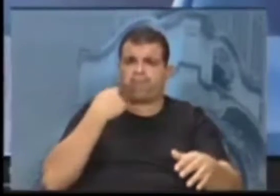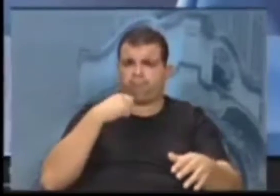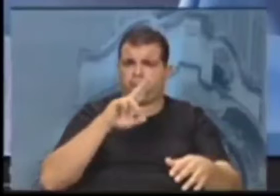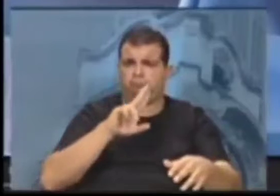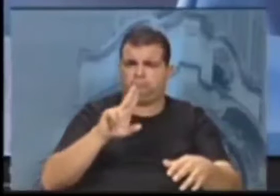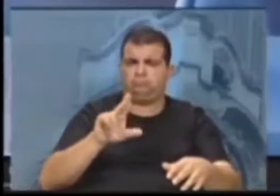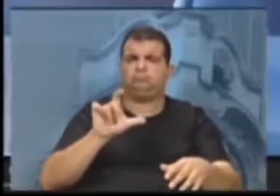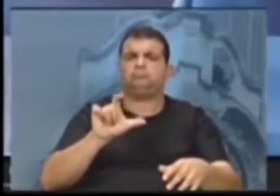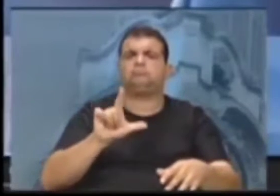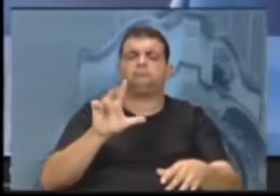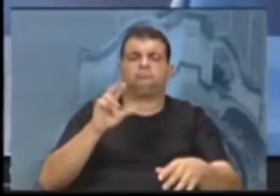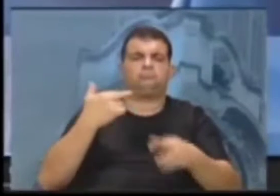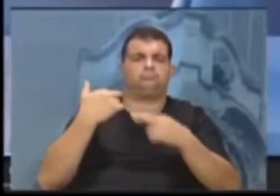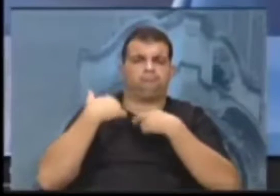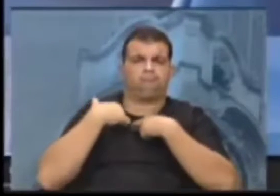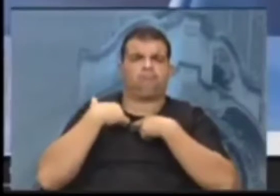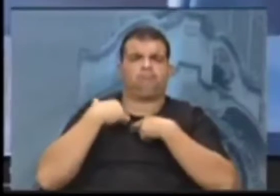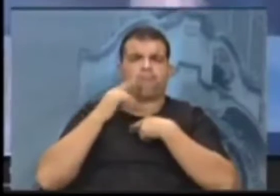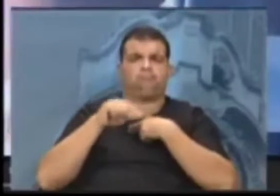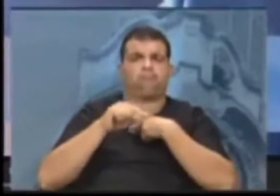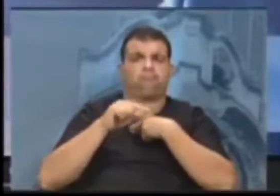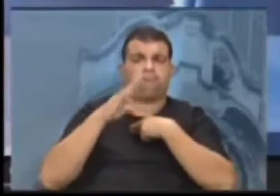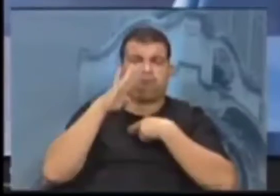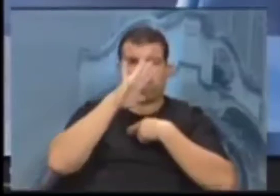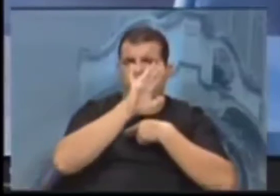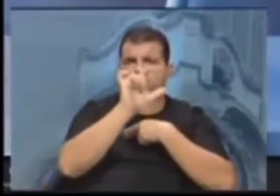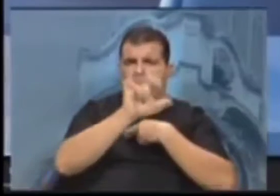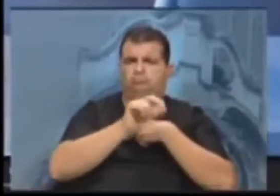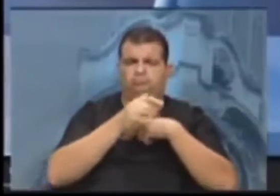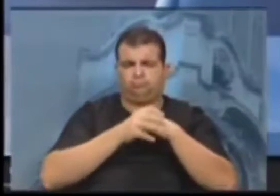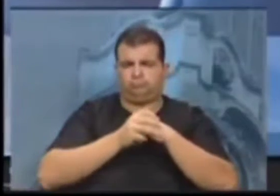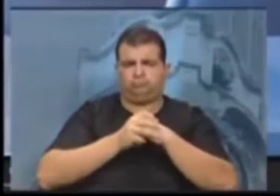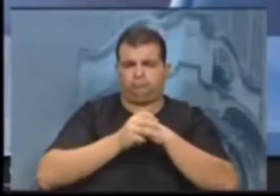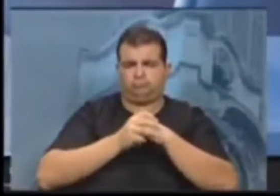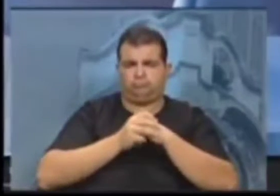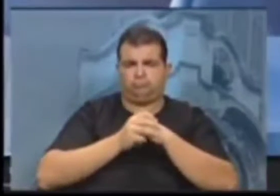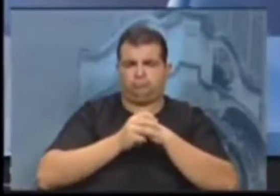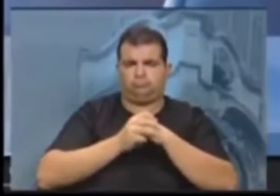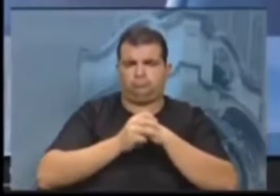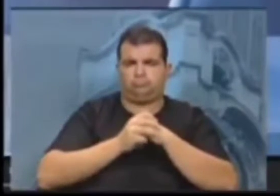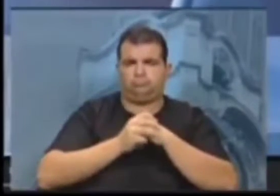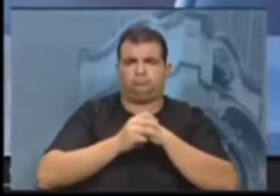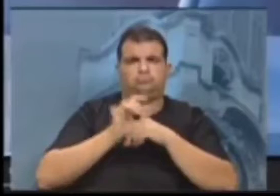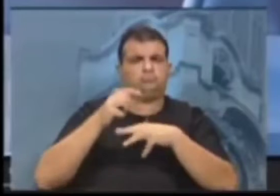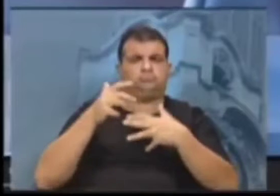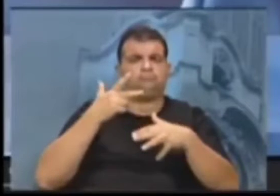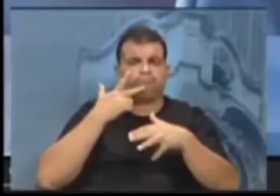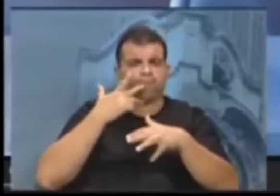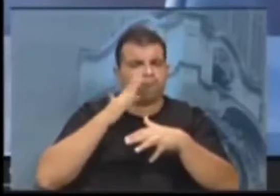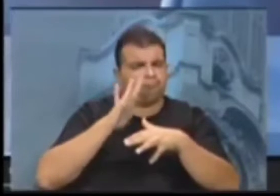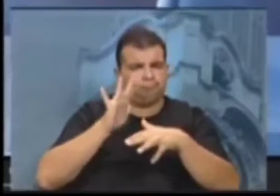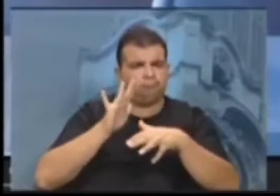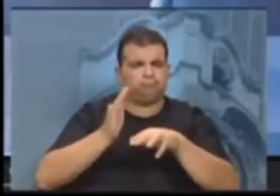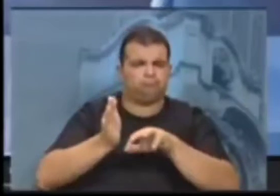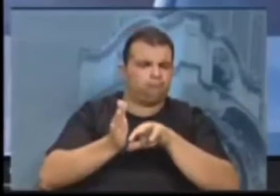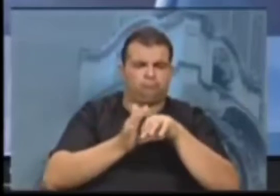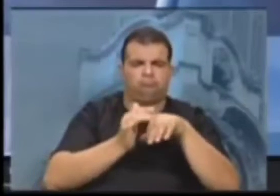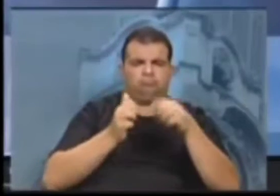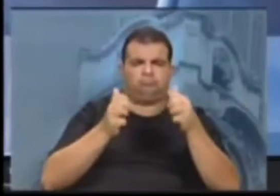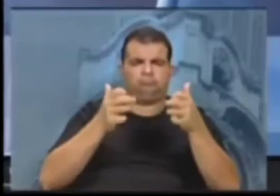bois de quem é o responsável por isso, que é o Jair Messias Bolsonaro. Mas eu não quero falar sobre isso, eu quero explicar,